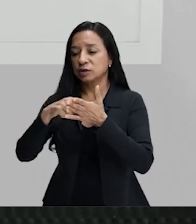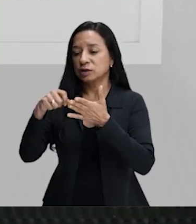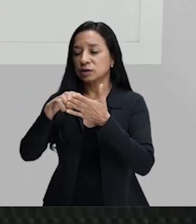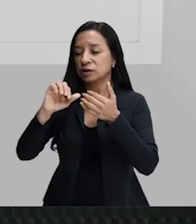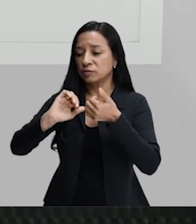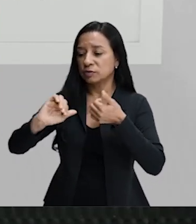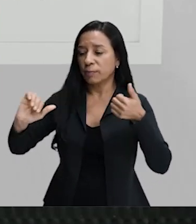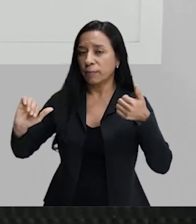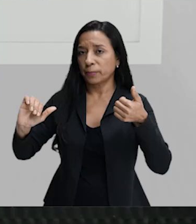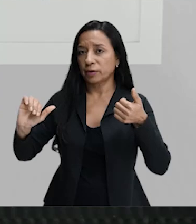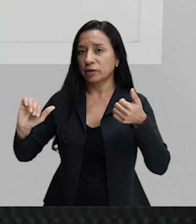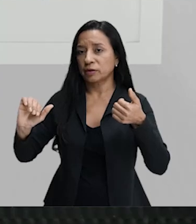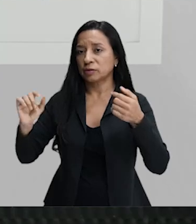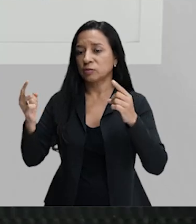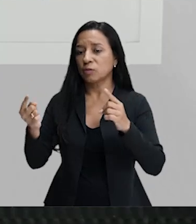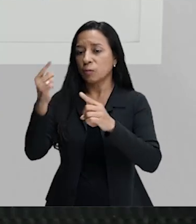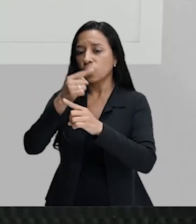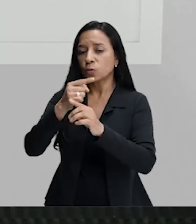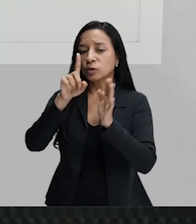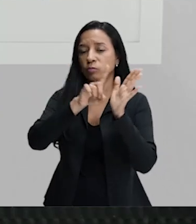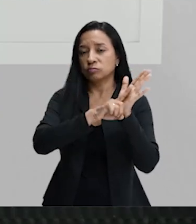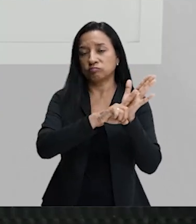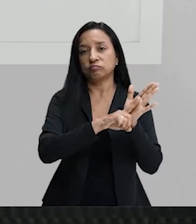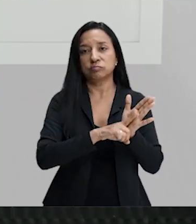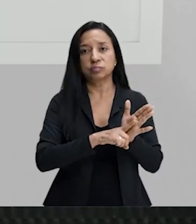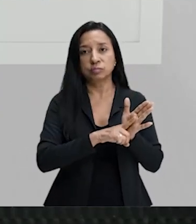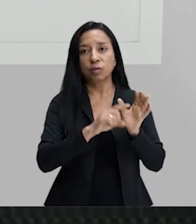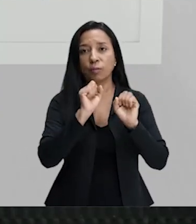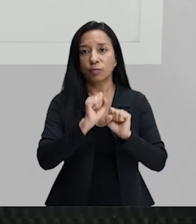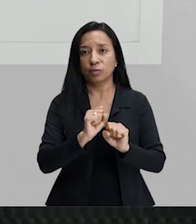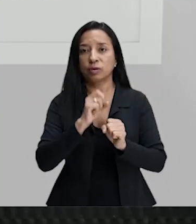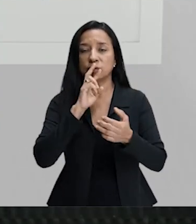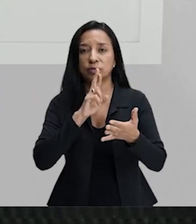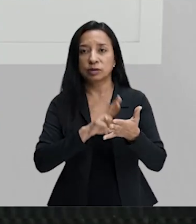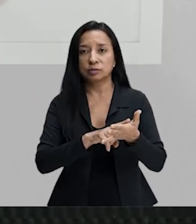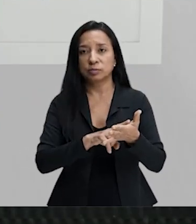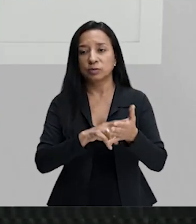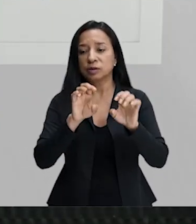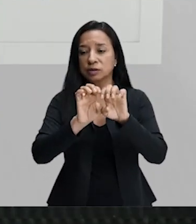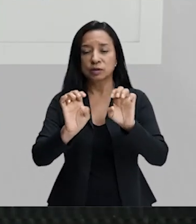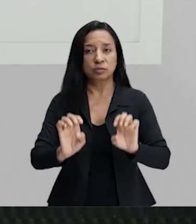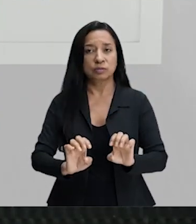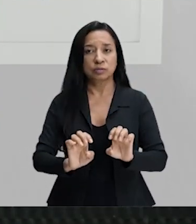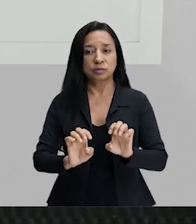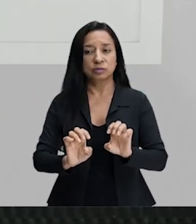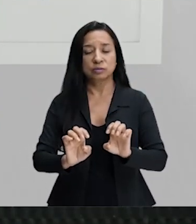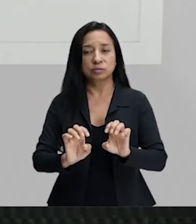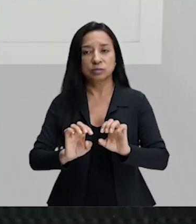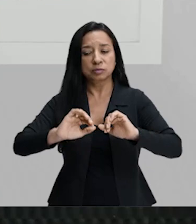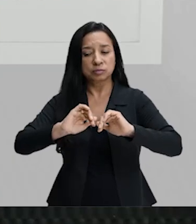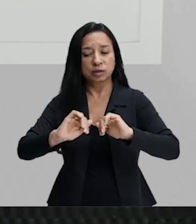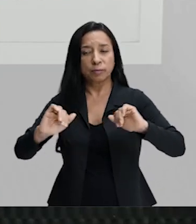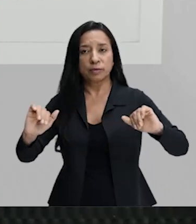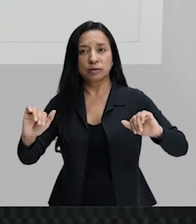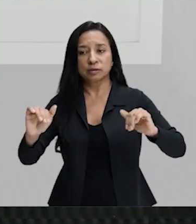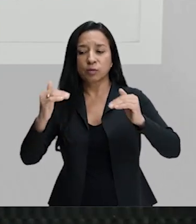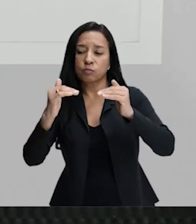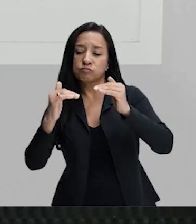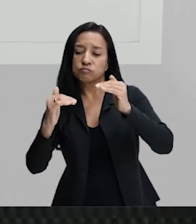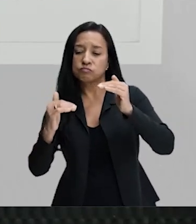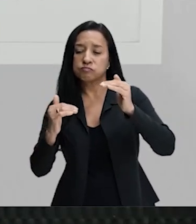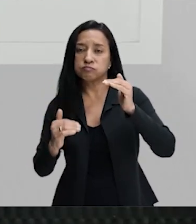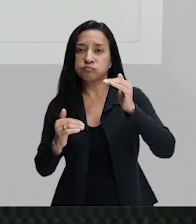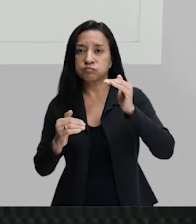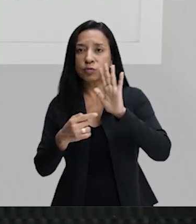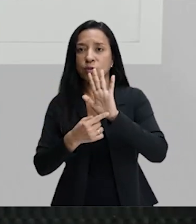cá negativo. Tá? Então eu poderia resolver essa equação através da fatoração. Eu fatoro a expressão,